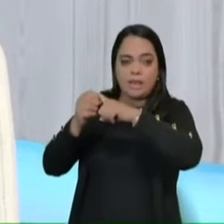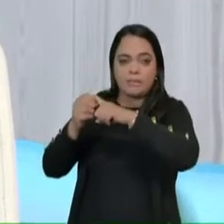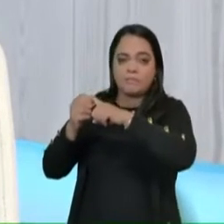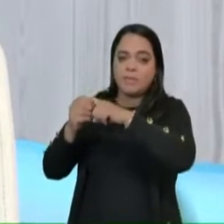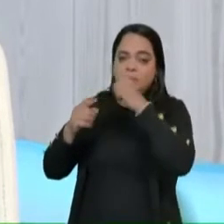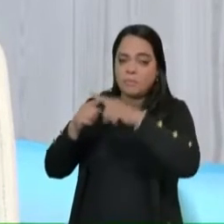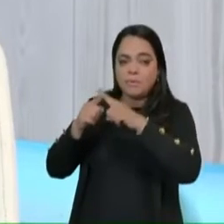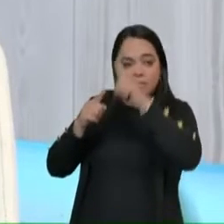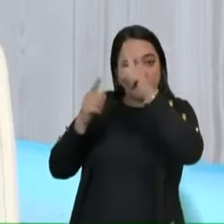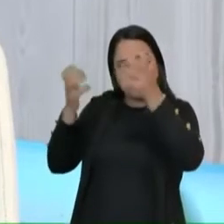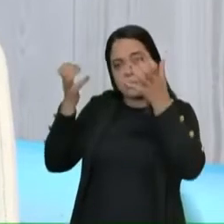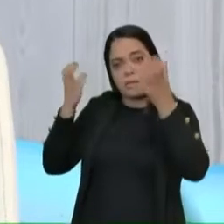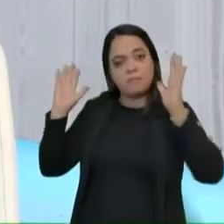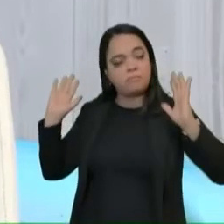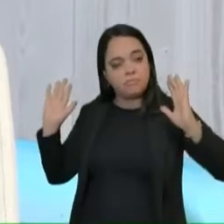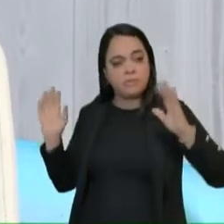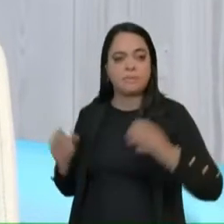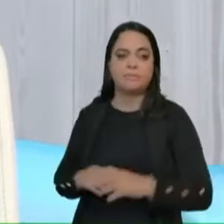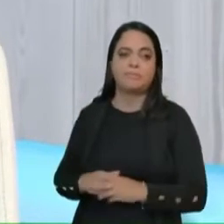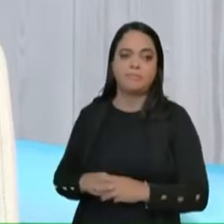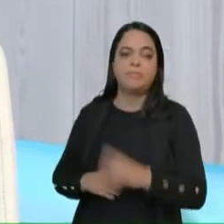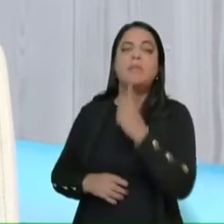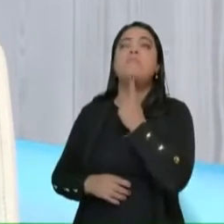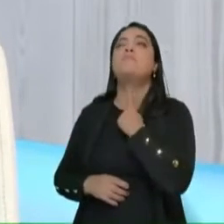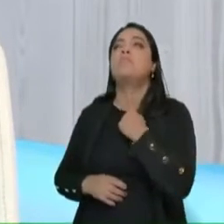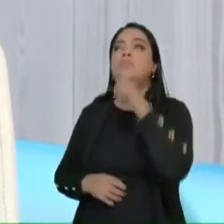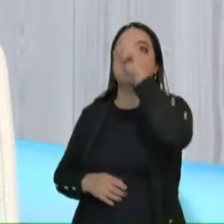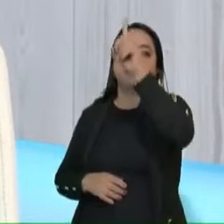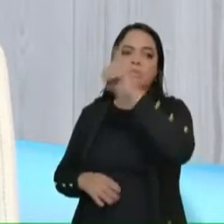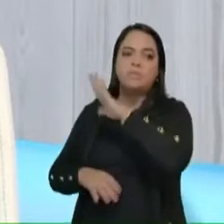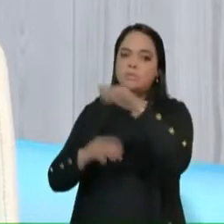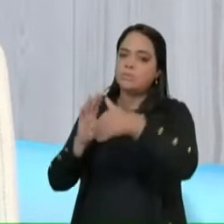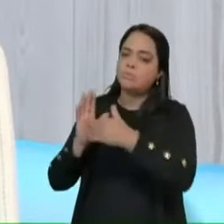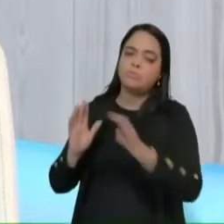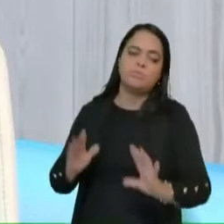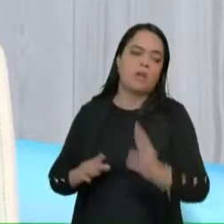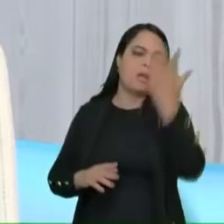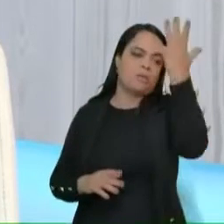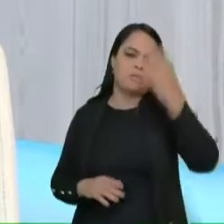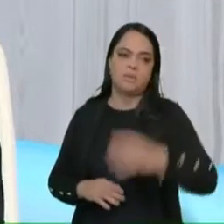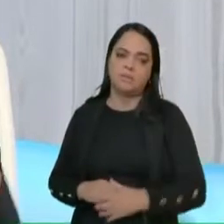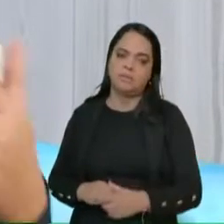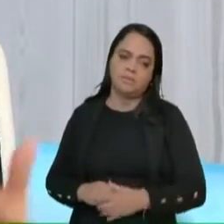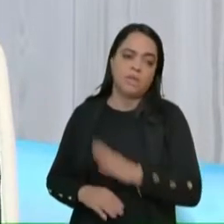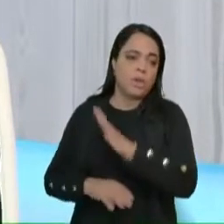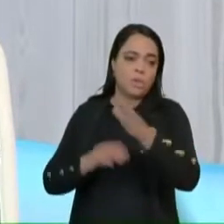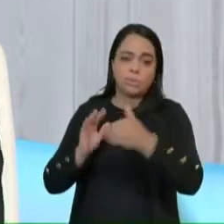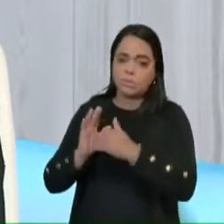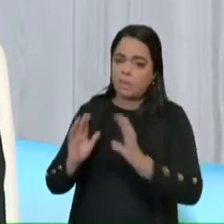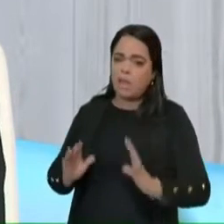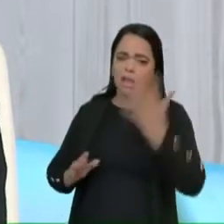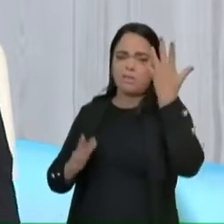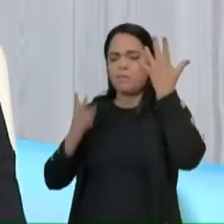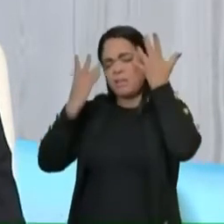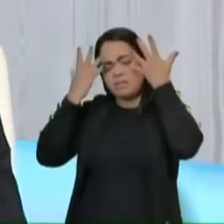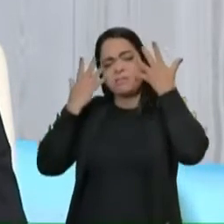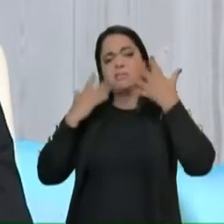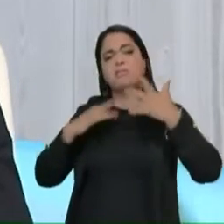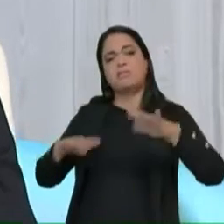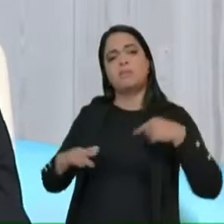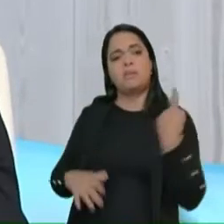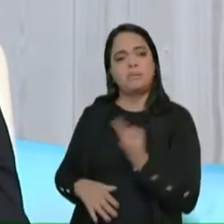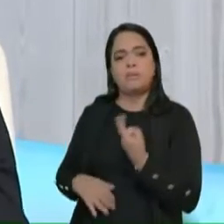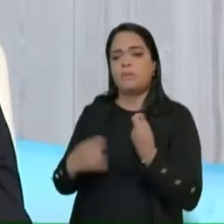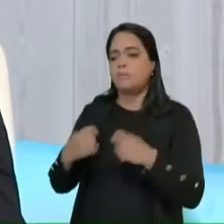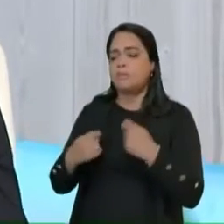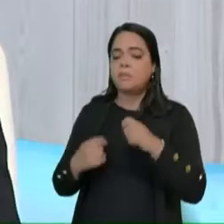deseja assim né então é por vontade de Deus que tudo acontece né e Tudo acontece de uma forma muito natural a gente precisa de encarar